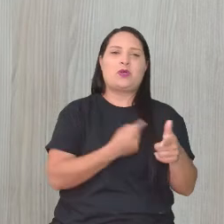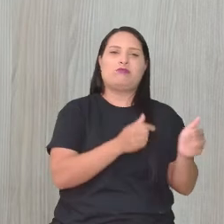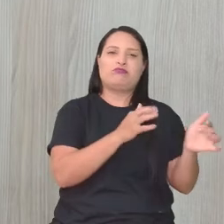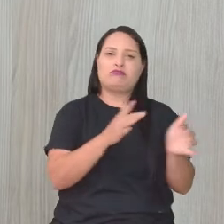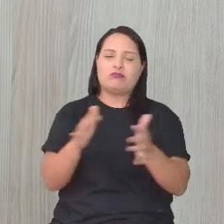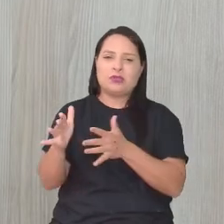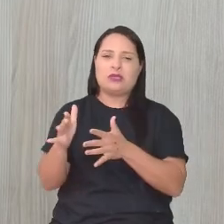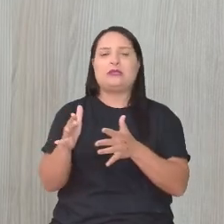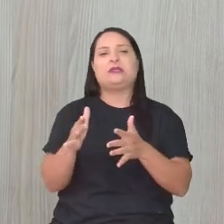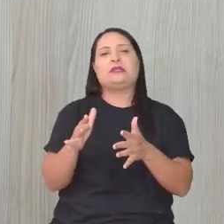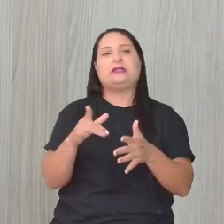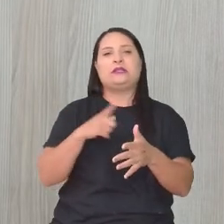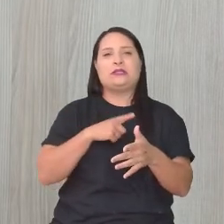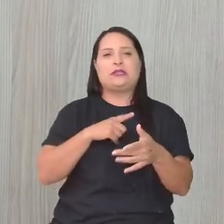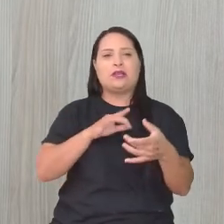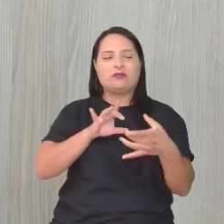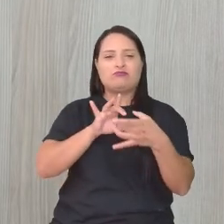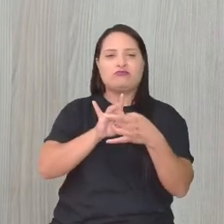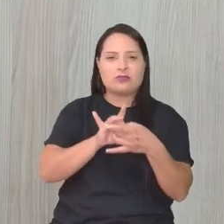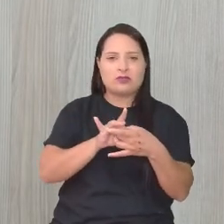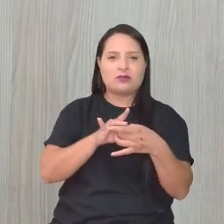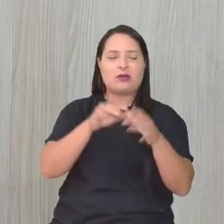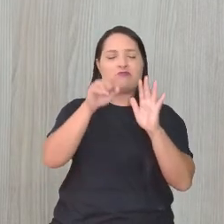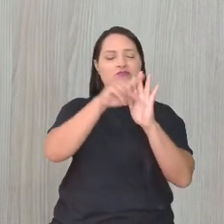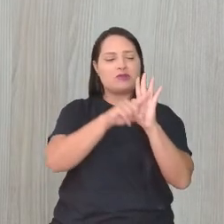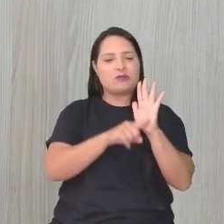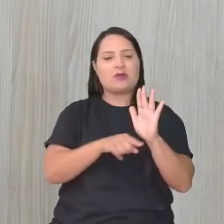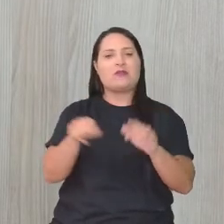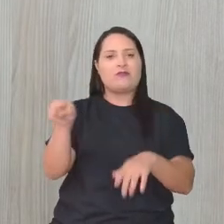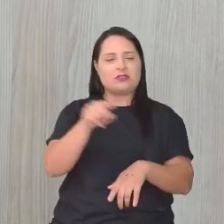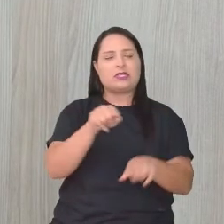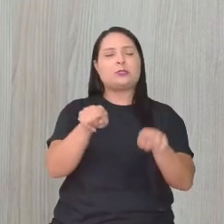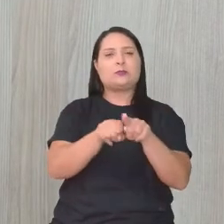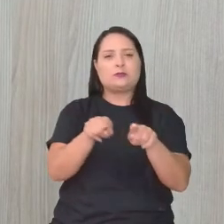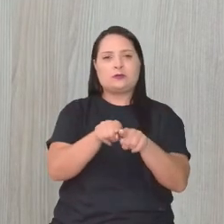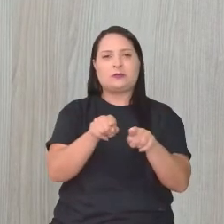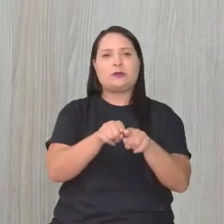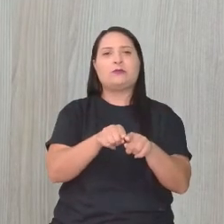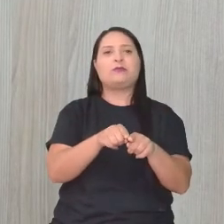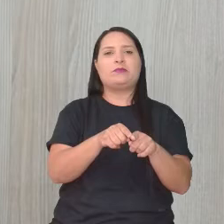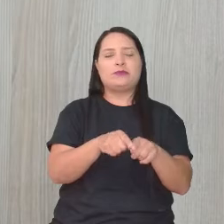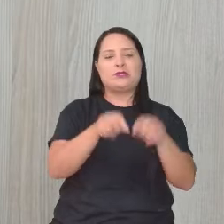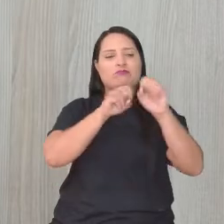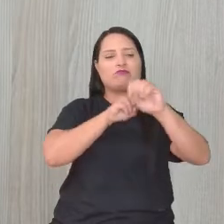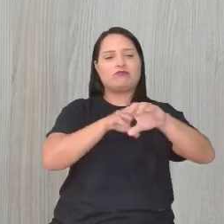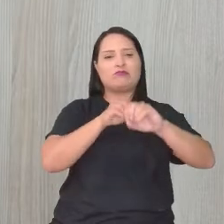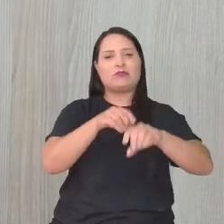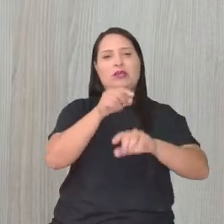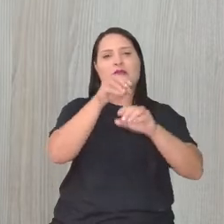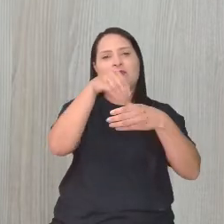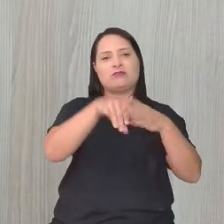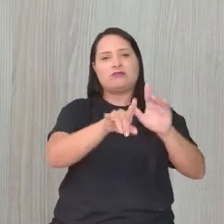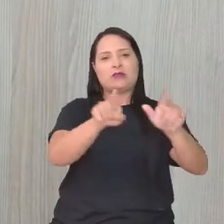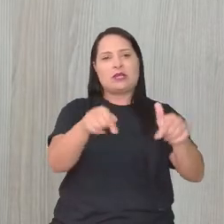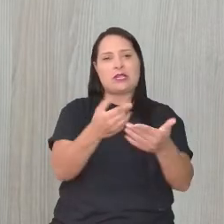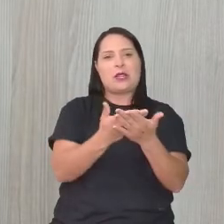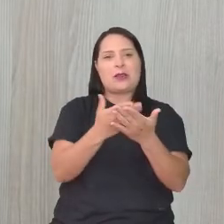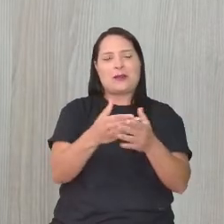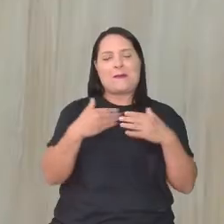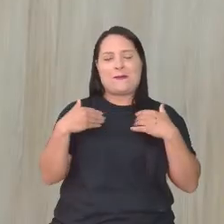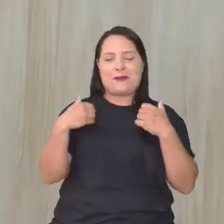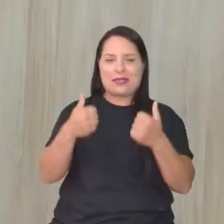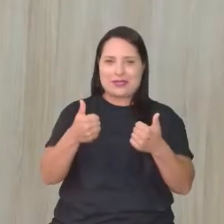os trabalhos têm feito em consonância aí com a programação que vocês também estão vendo em sala de aula, beleza? Então vamos lá. Pois é,